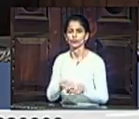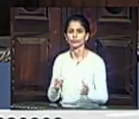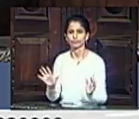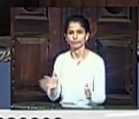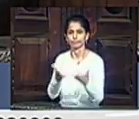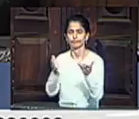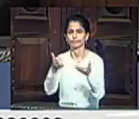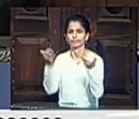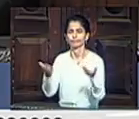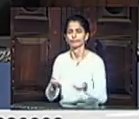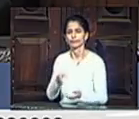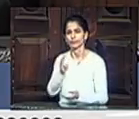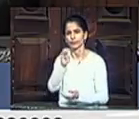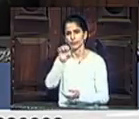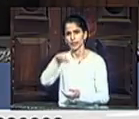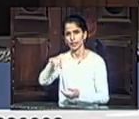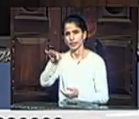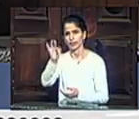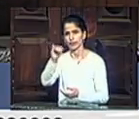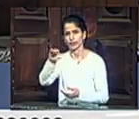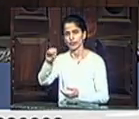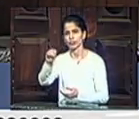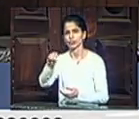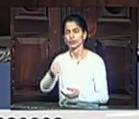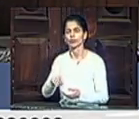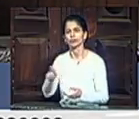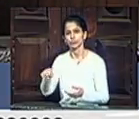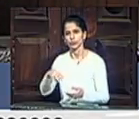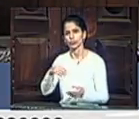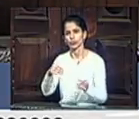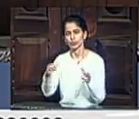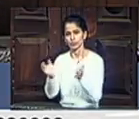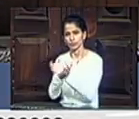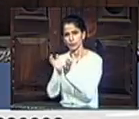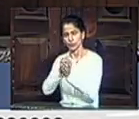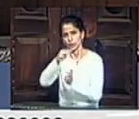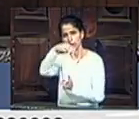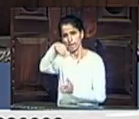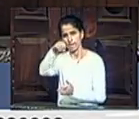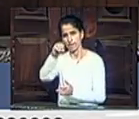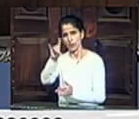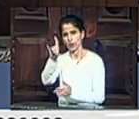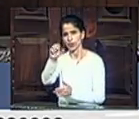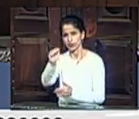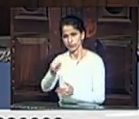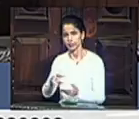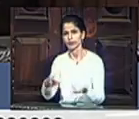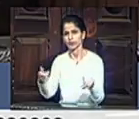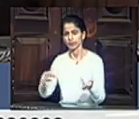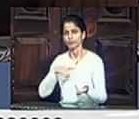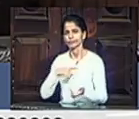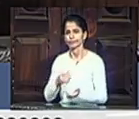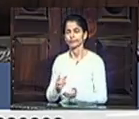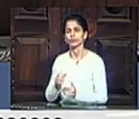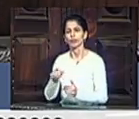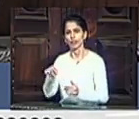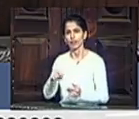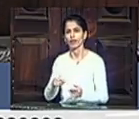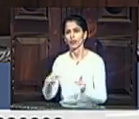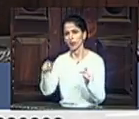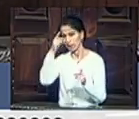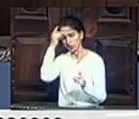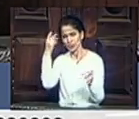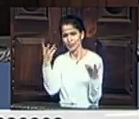incentivo, o benefício fiscal para a cadeia produtiva da moda, porque muitas pessoas, é um do setor que mais emprega,